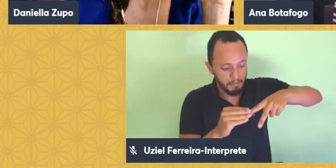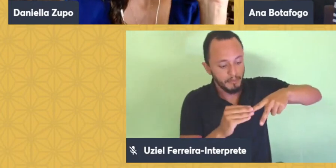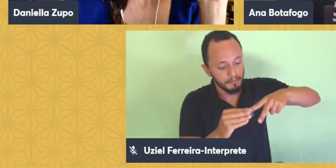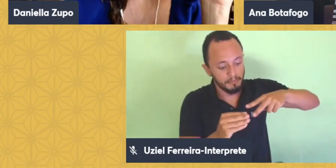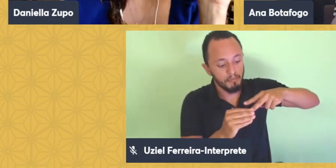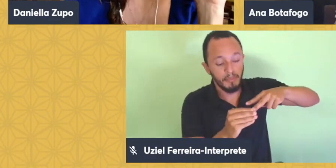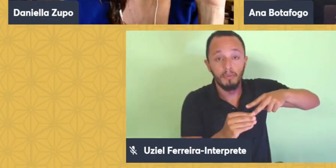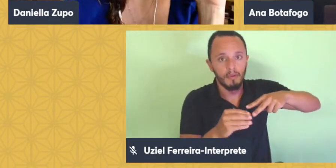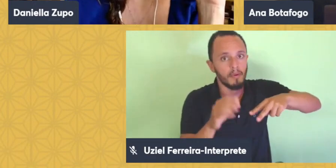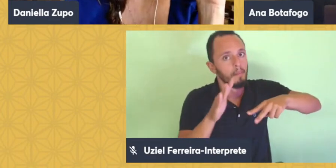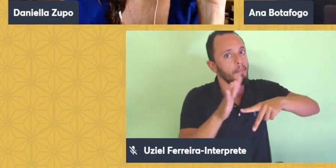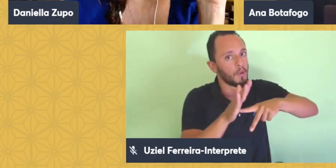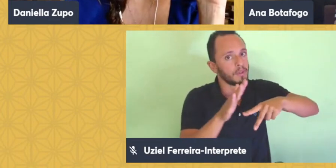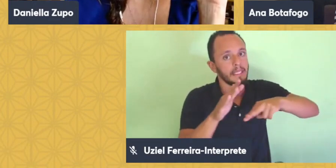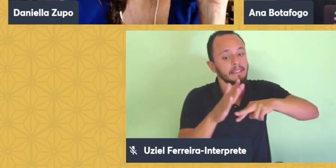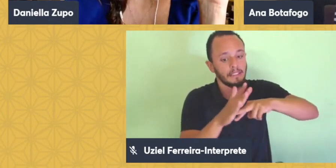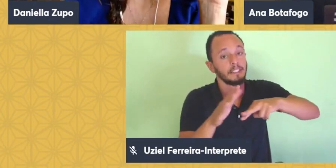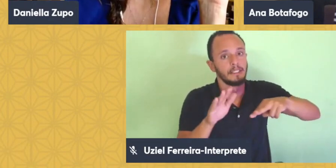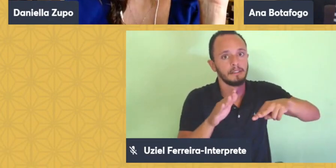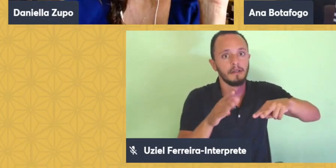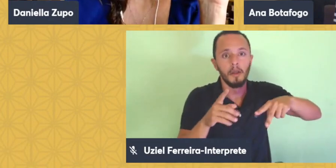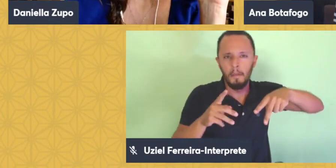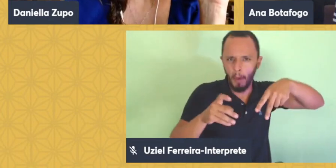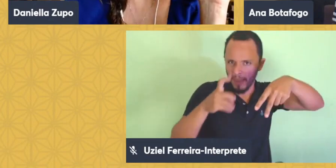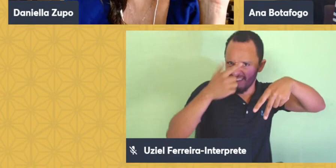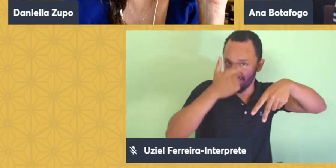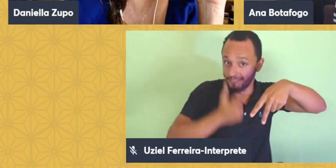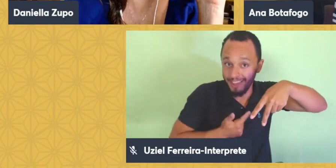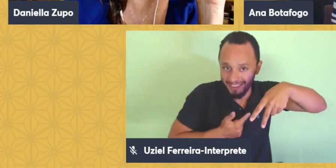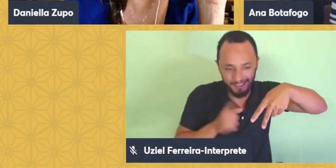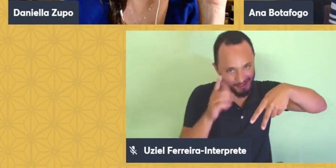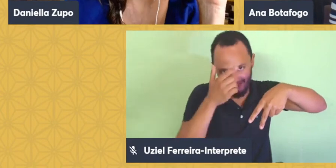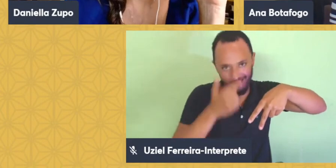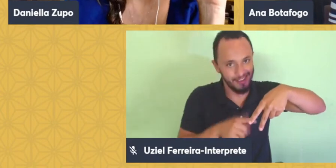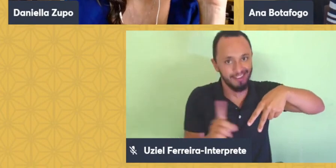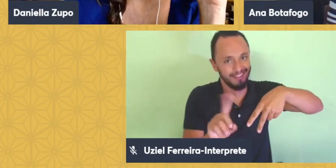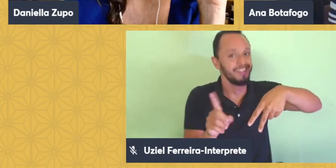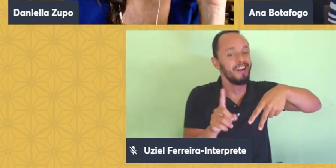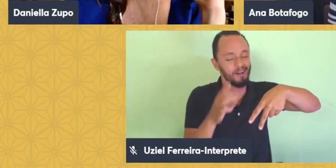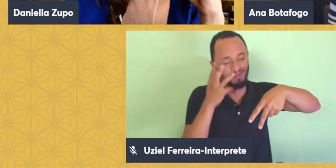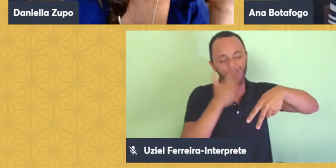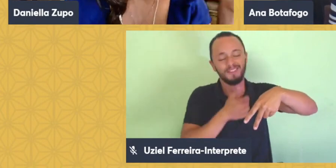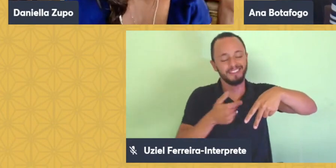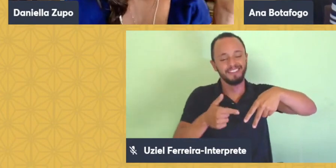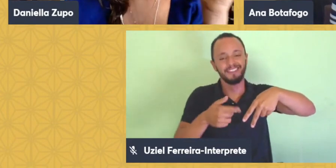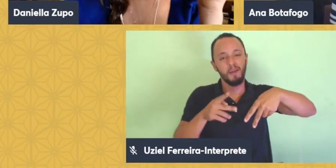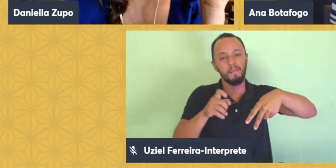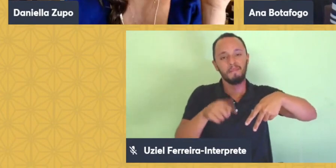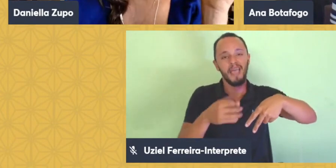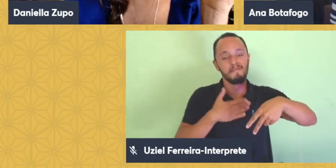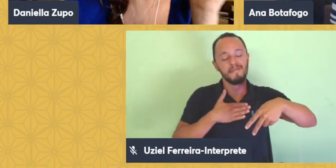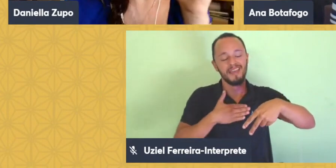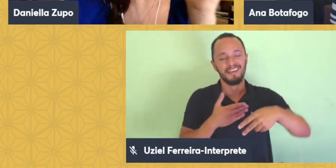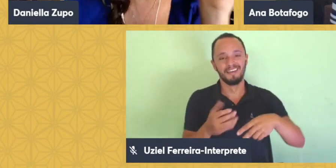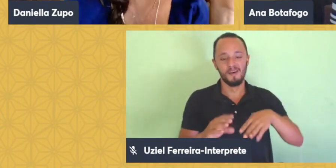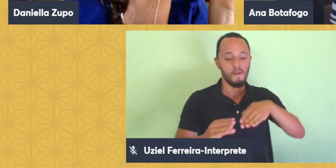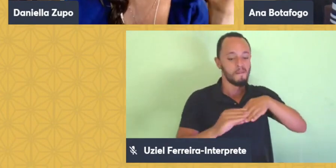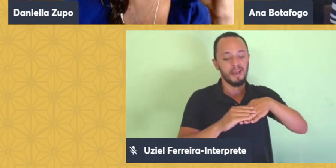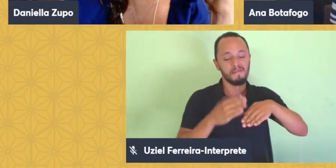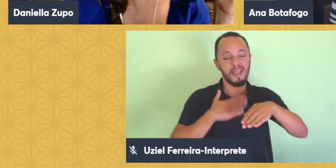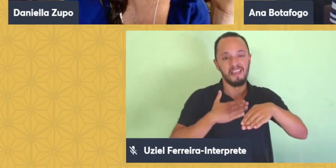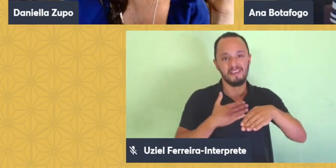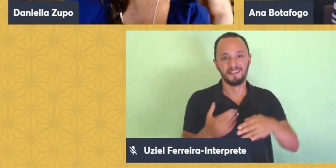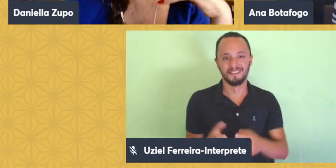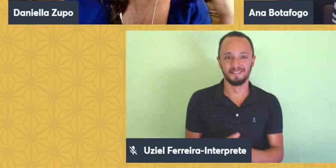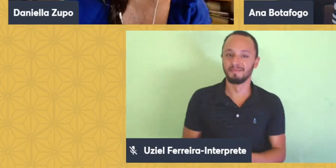pé pneu ganhar não é daqueles piores não viu o bom então varia é uma lenda